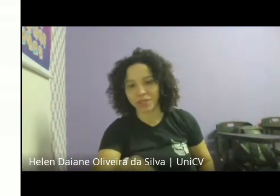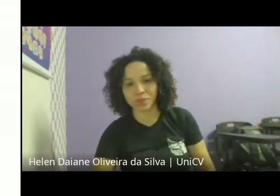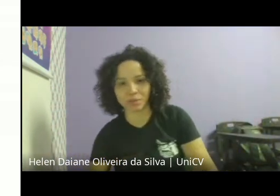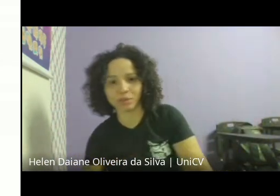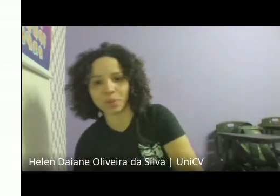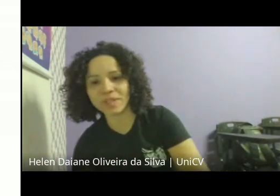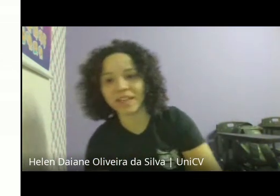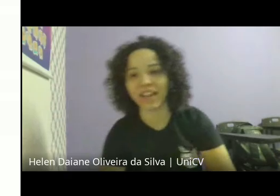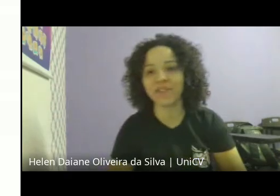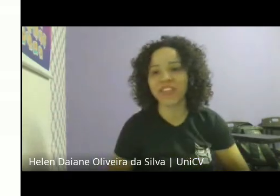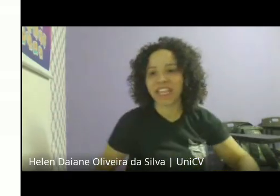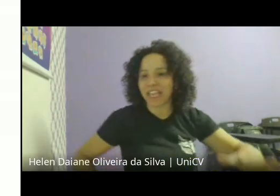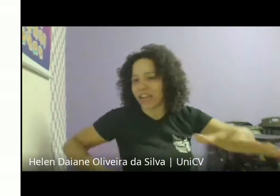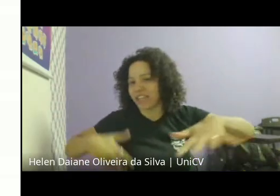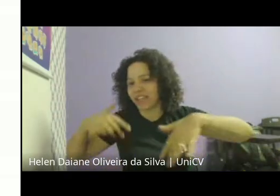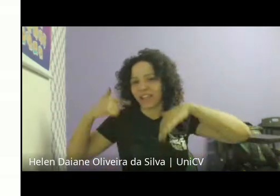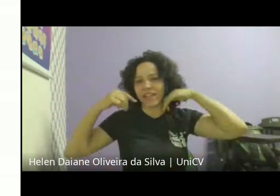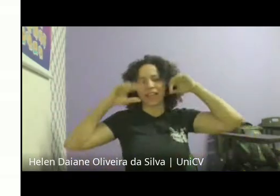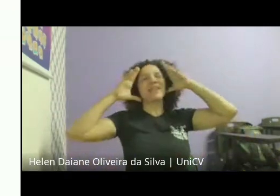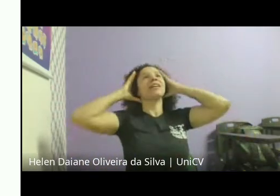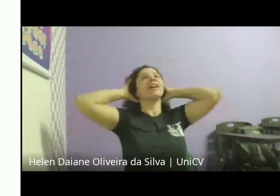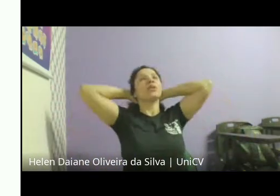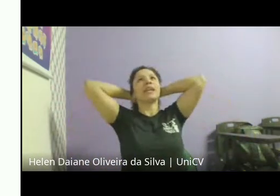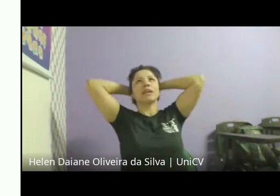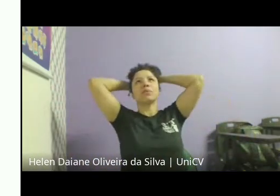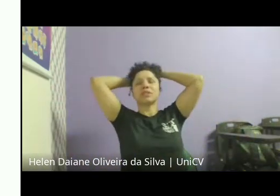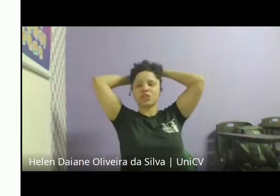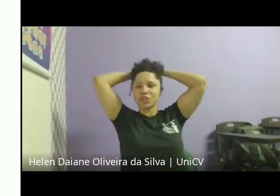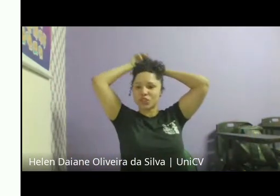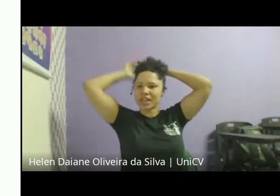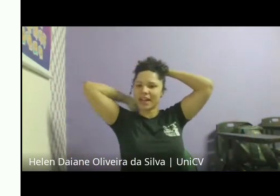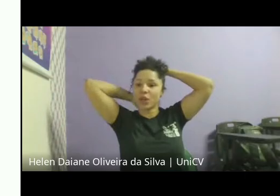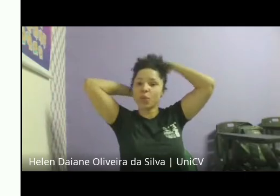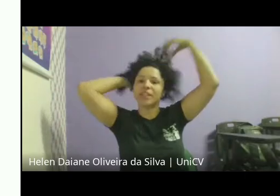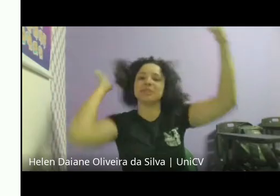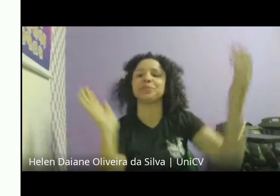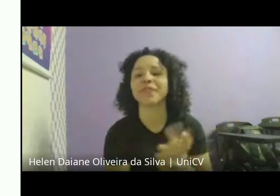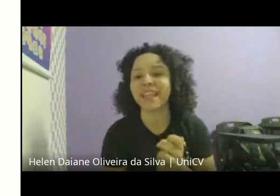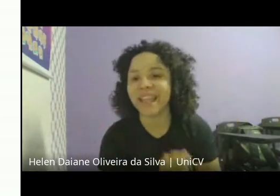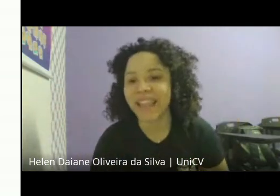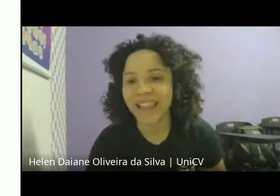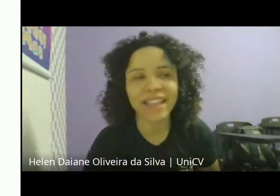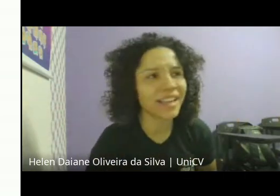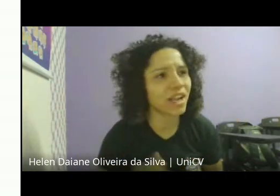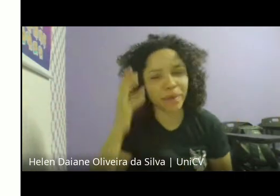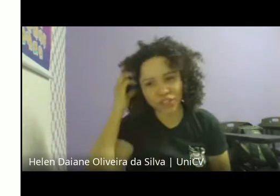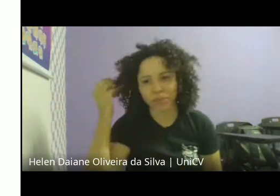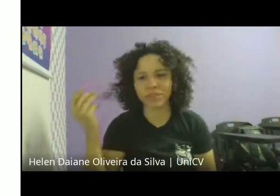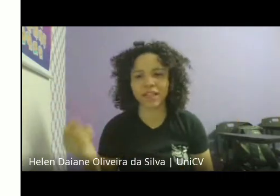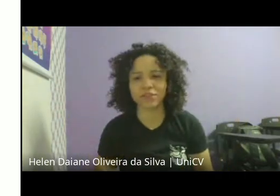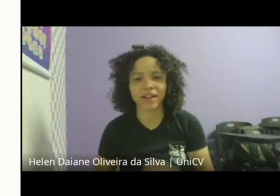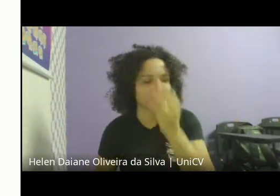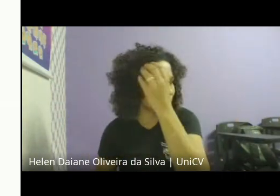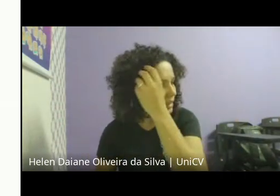chegou para traduzir uma música, né? Aí, qual que era a música, gente? Acho que era Aleluia. E aí tem uma parte